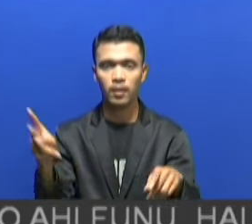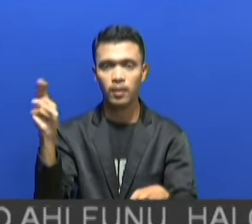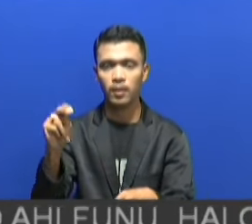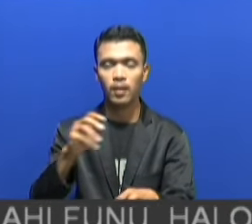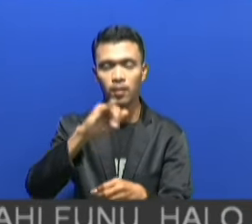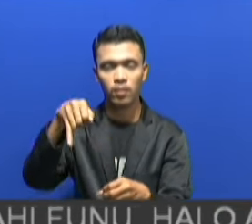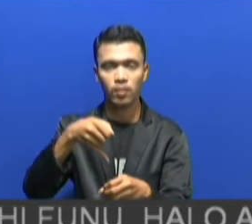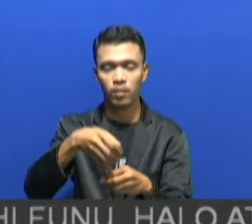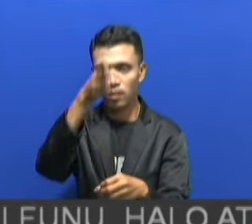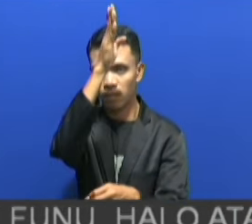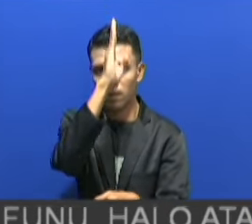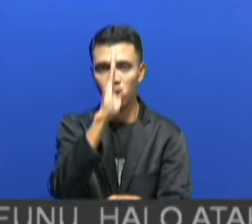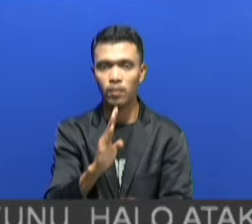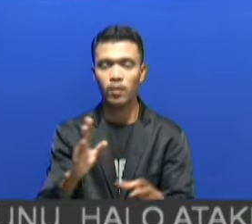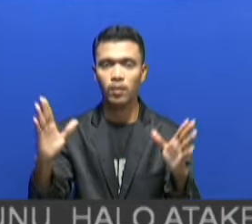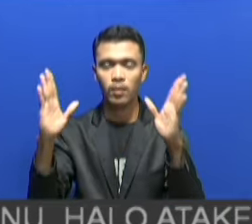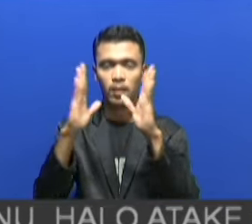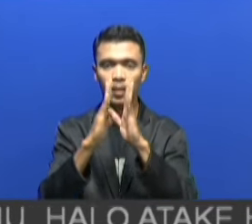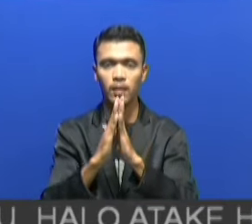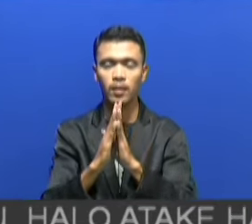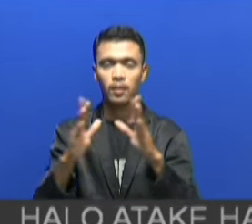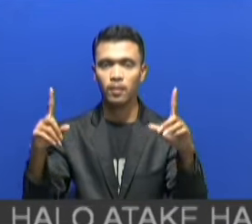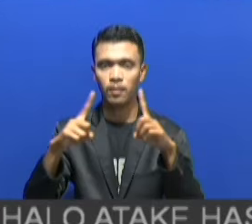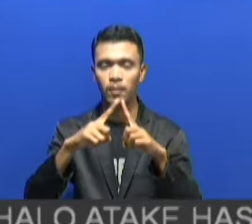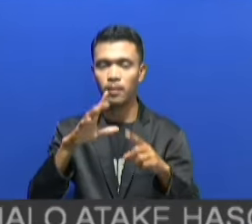a Roma, com de halo devoção babahem nem.